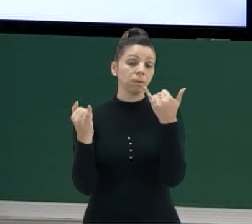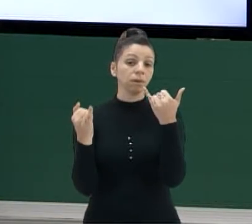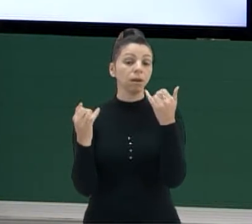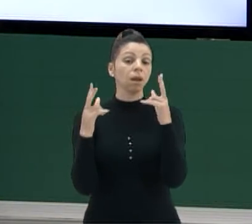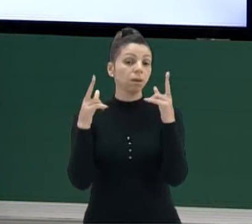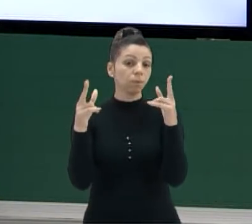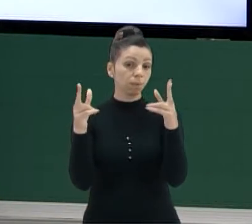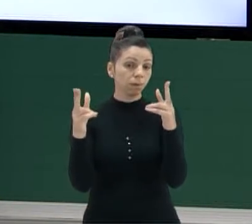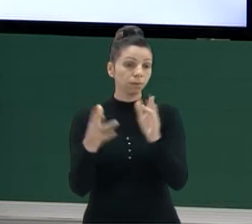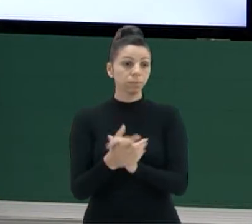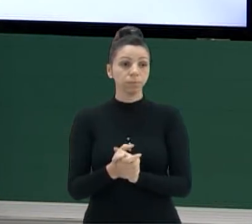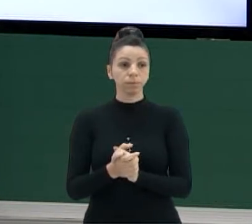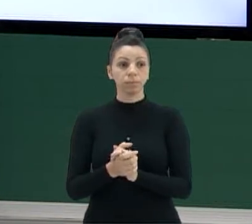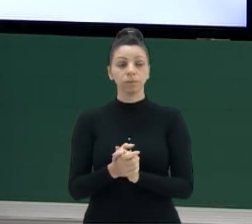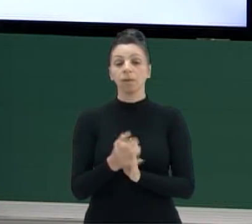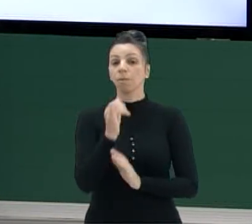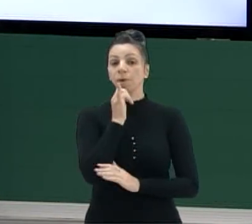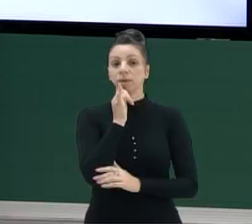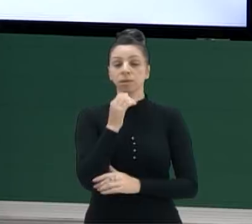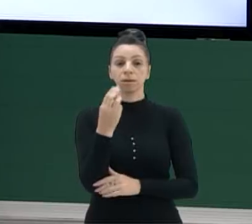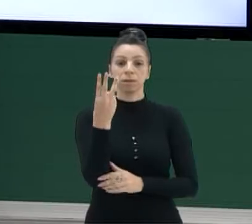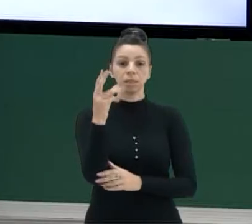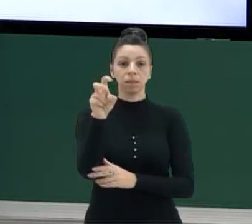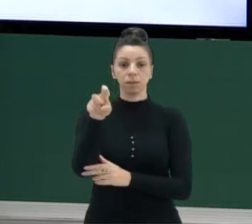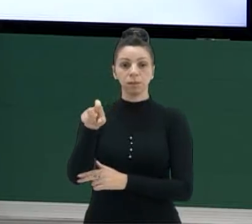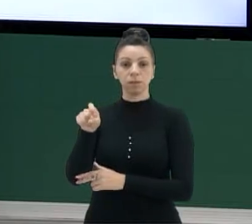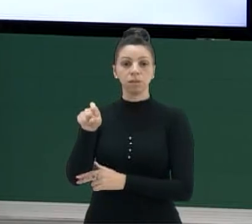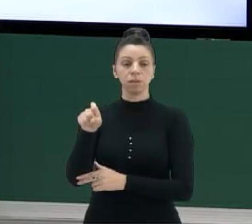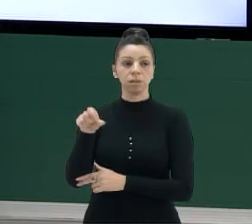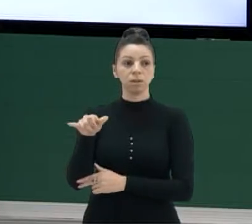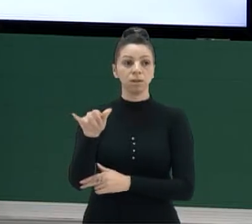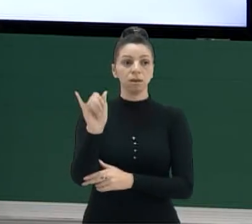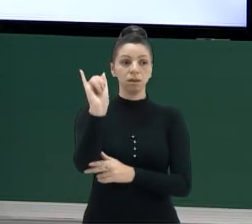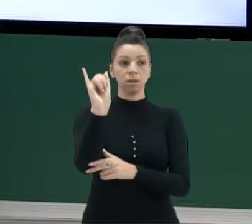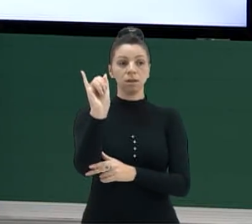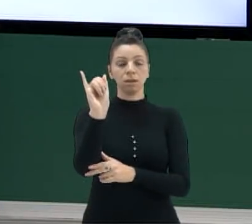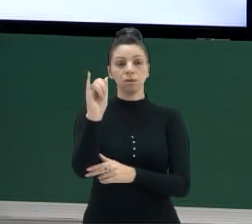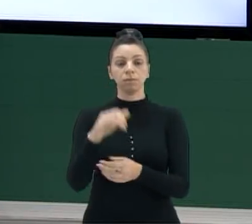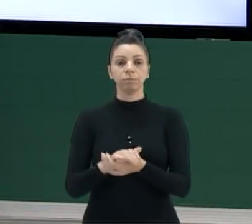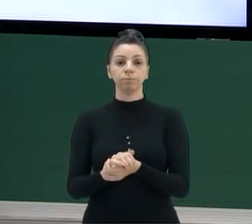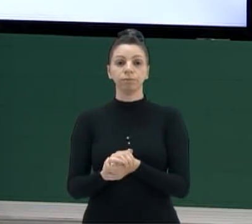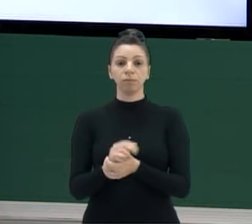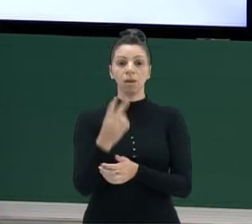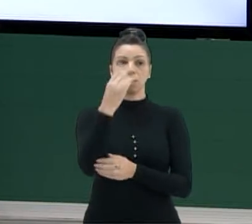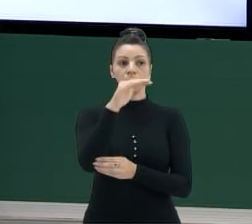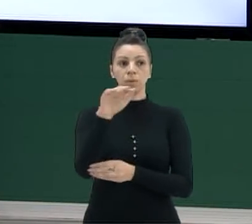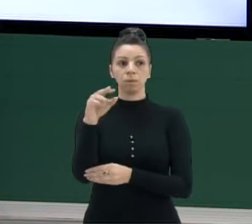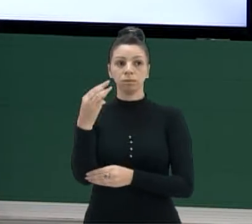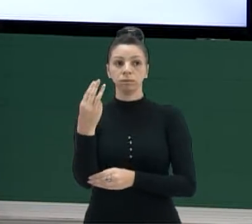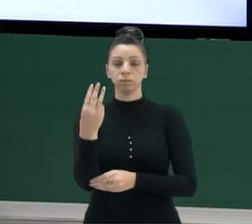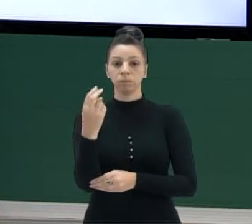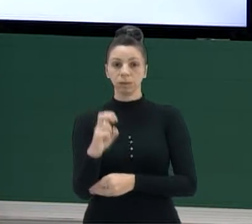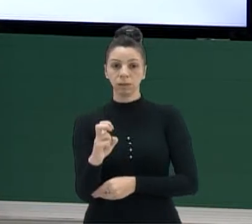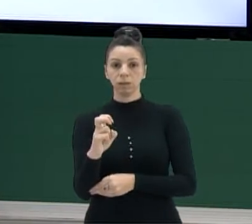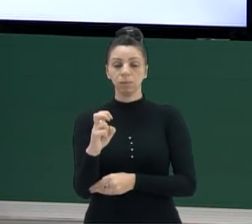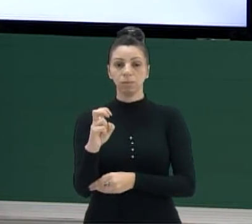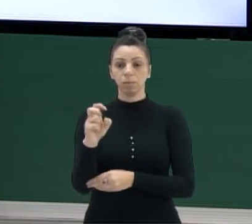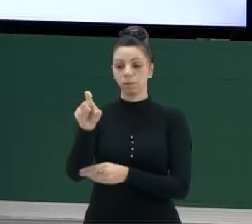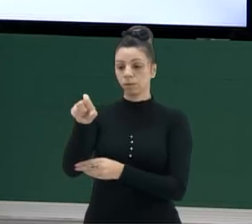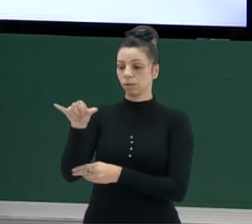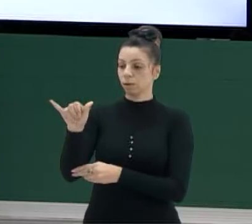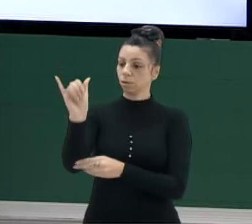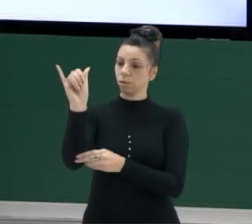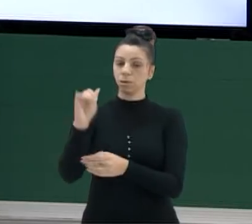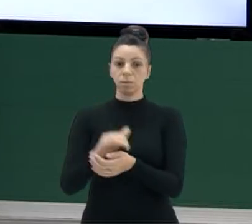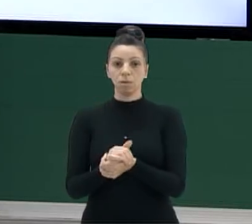exemplo, 3xy e 2 sobre 5xy. Eles são semelhantes, pois possuem a